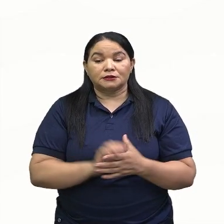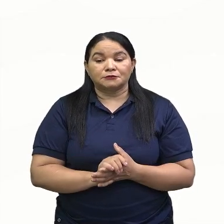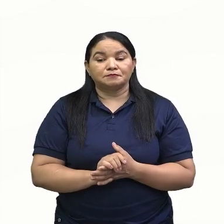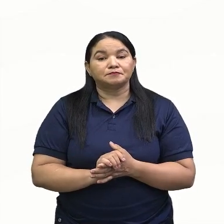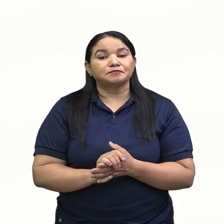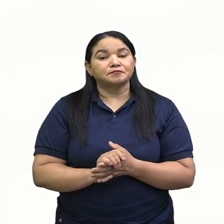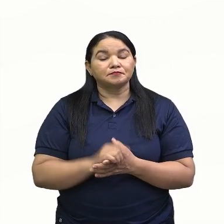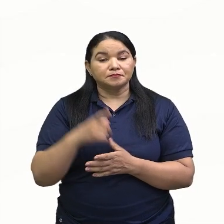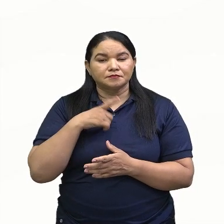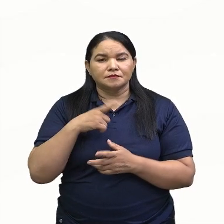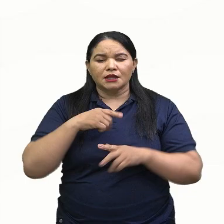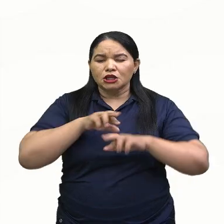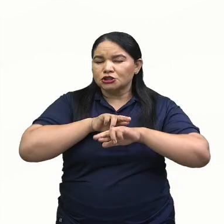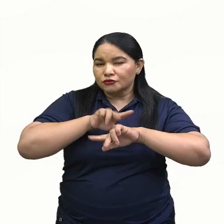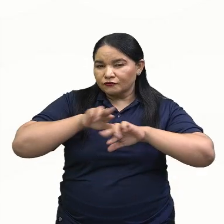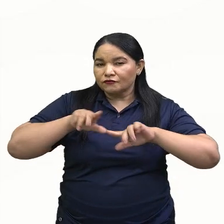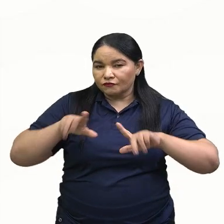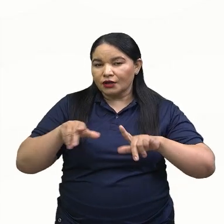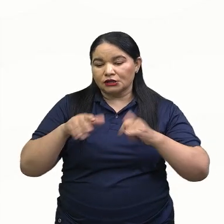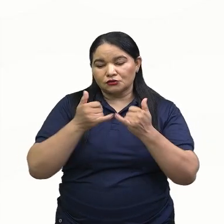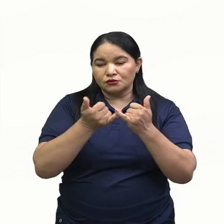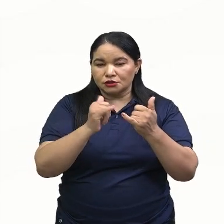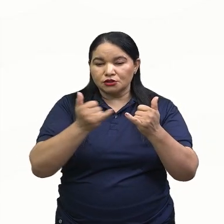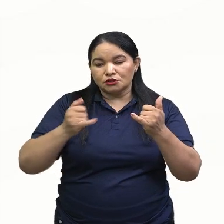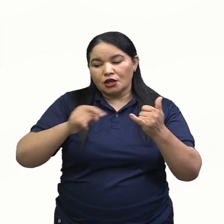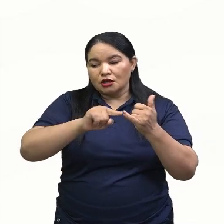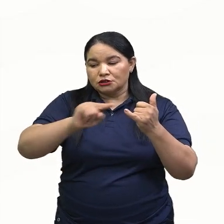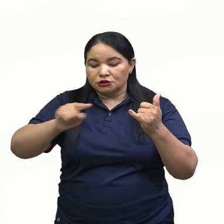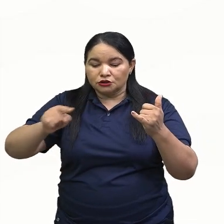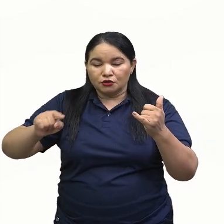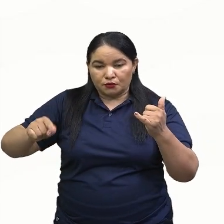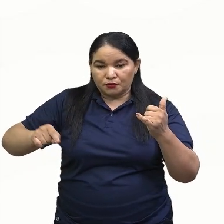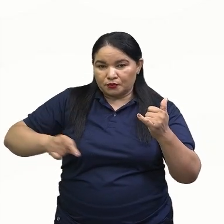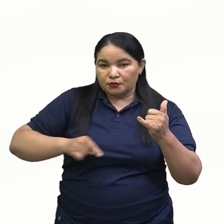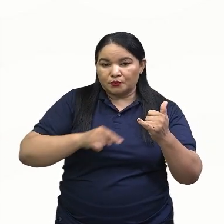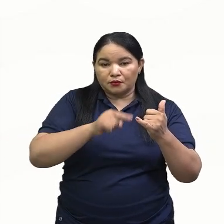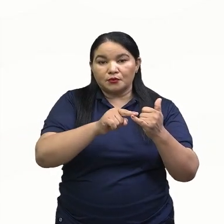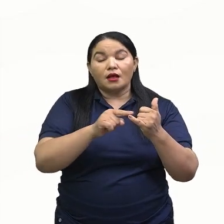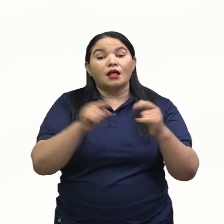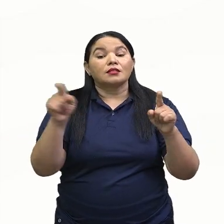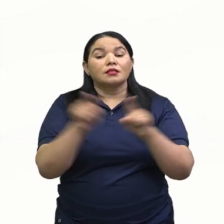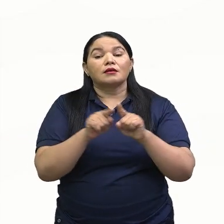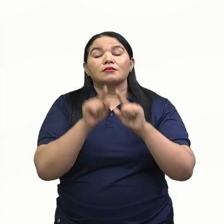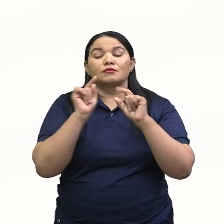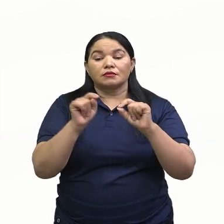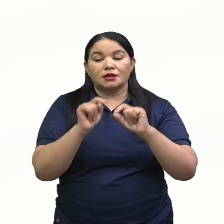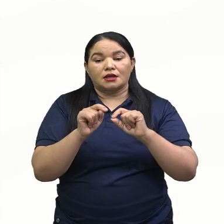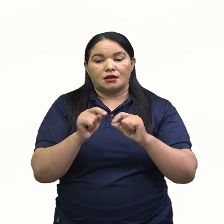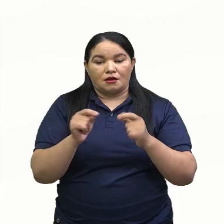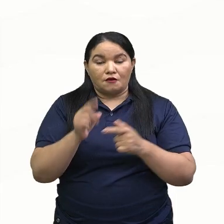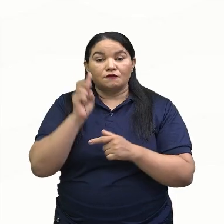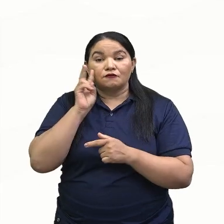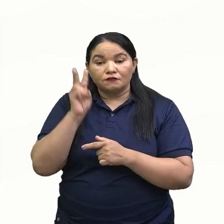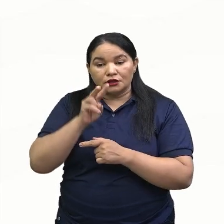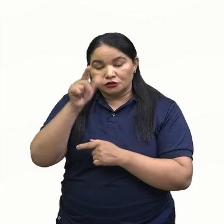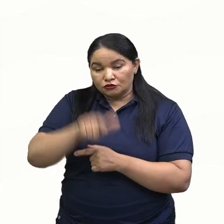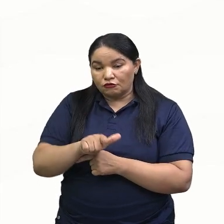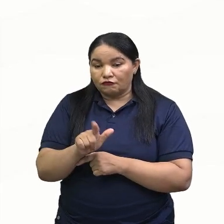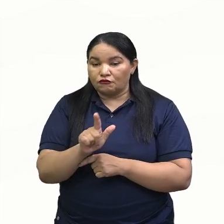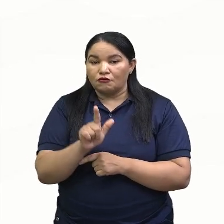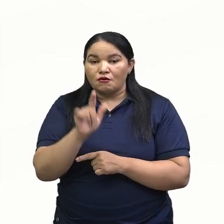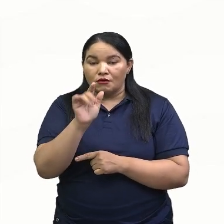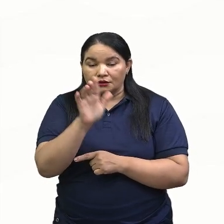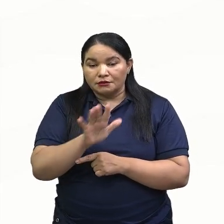muitos circuitos, e a gente está trabalhando aqui com o circuito simples. Olha lá, você